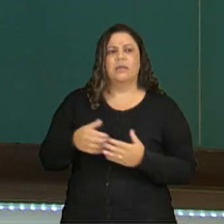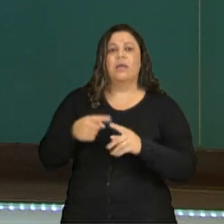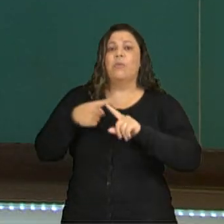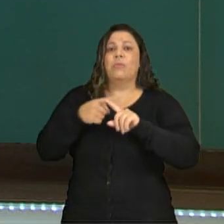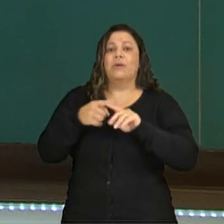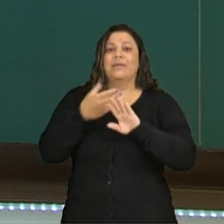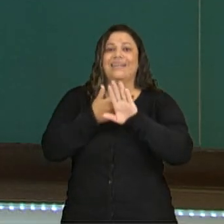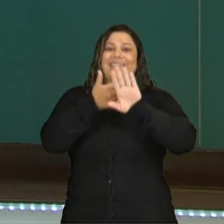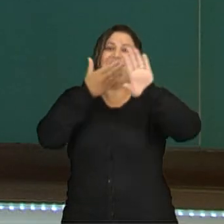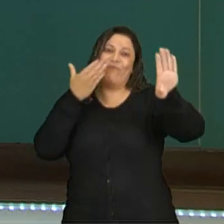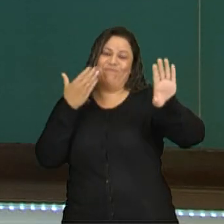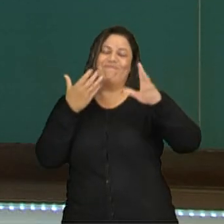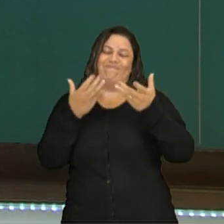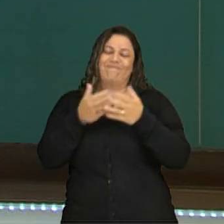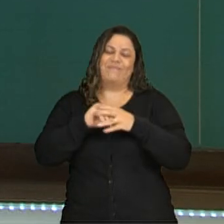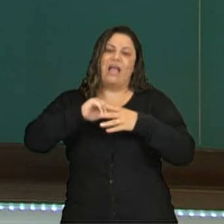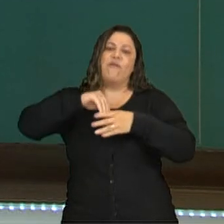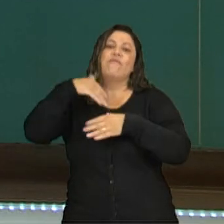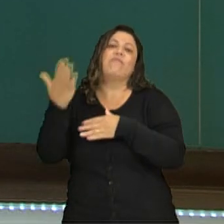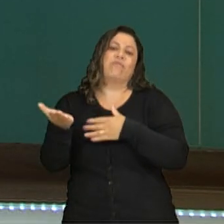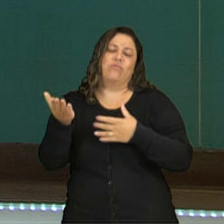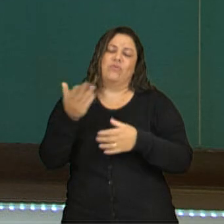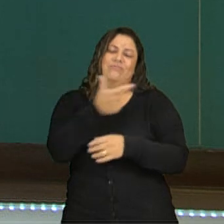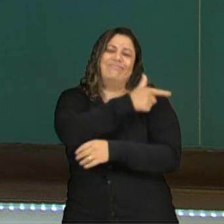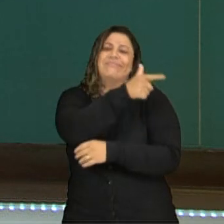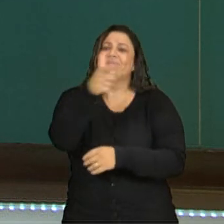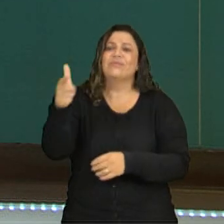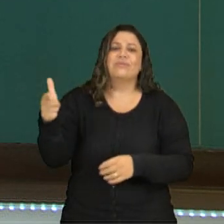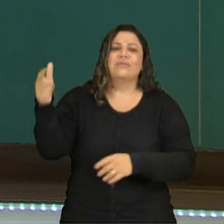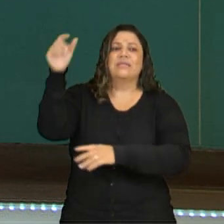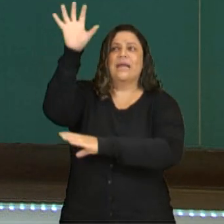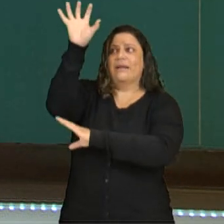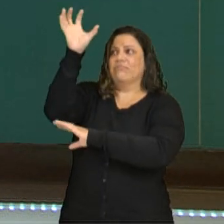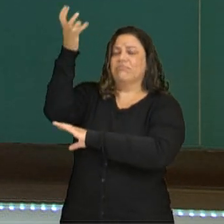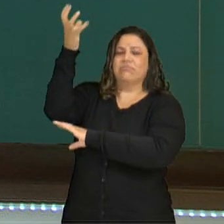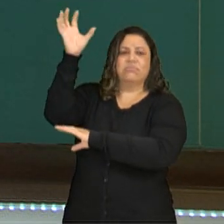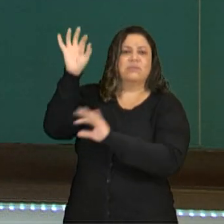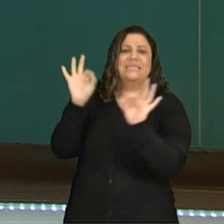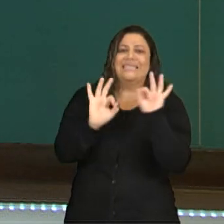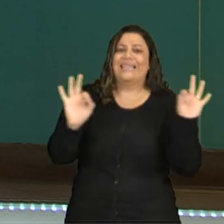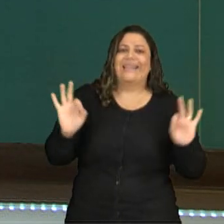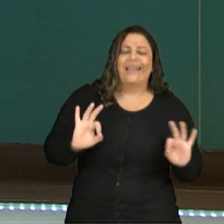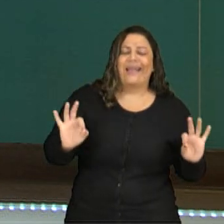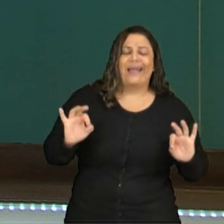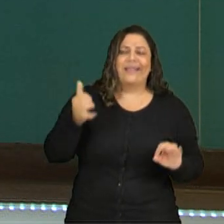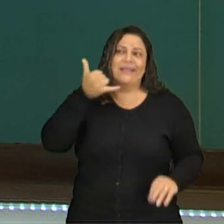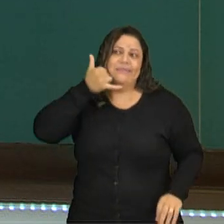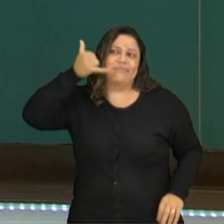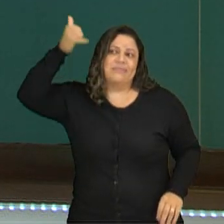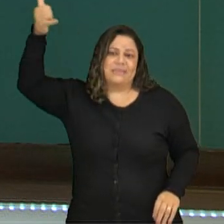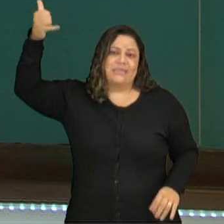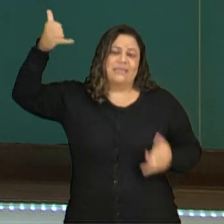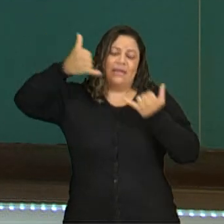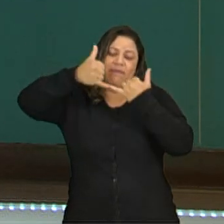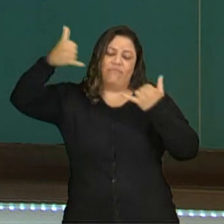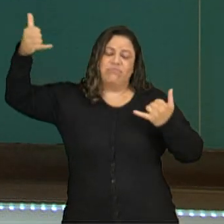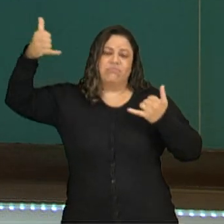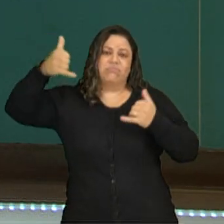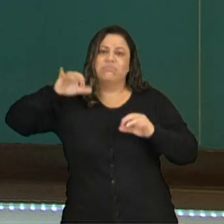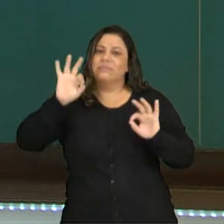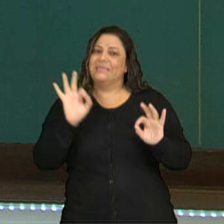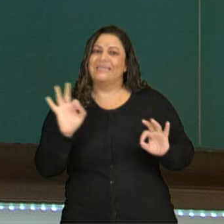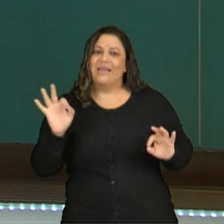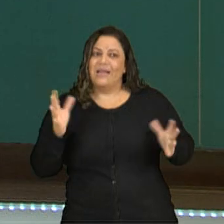dessas células, então nenhuma torre consegue se conectar com esse telefone. Por isso esse